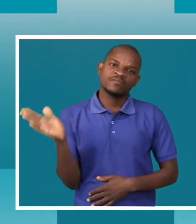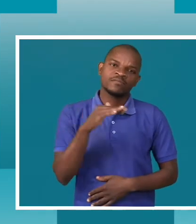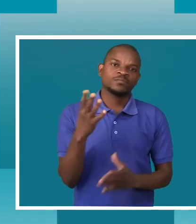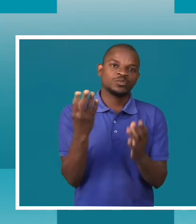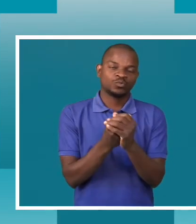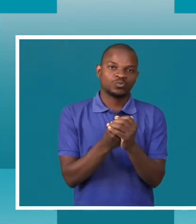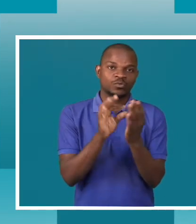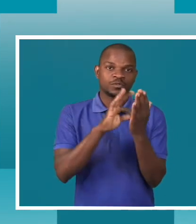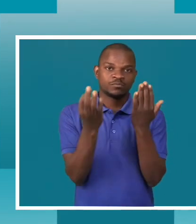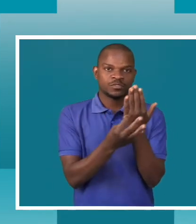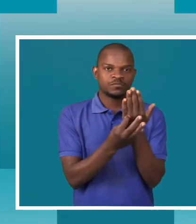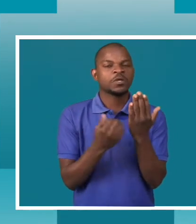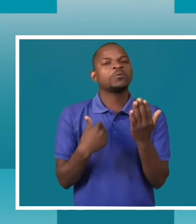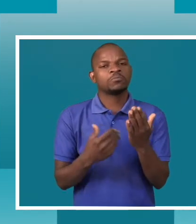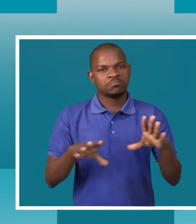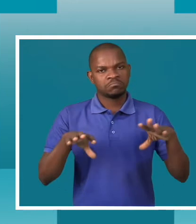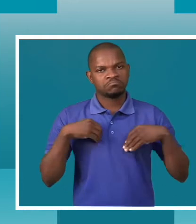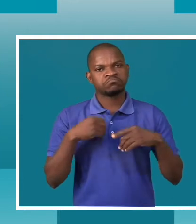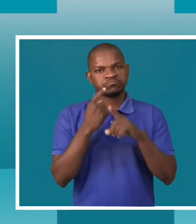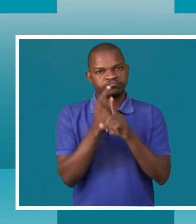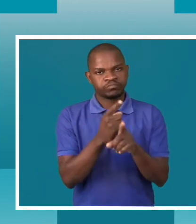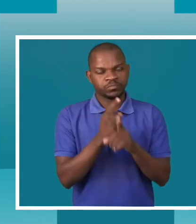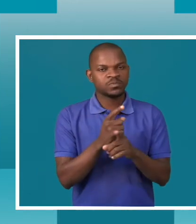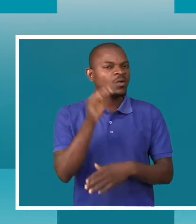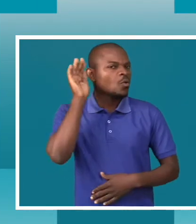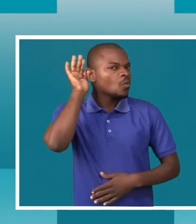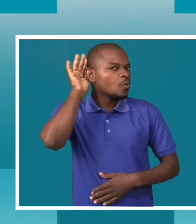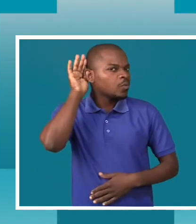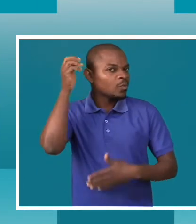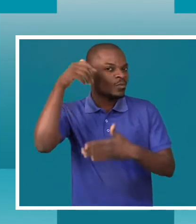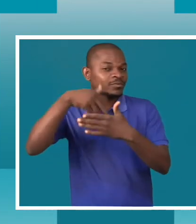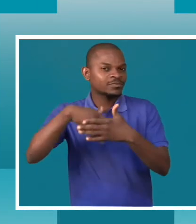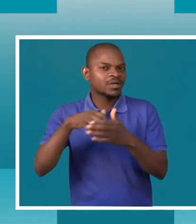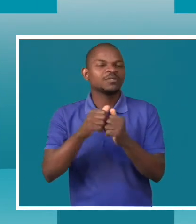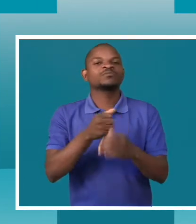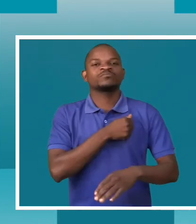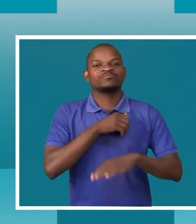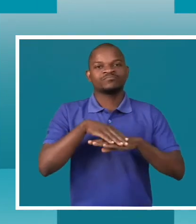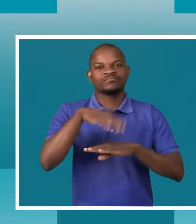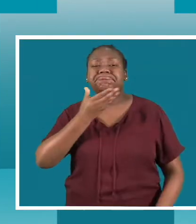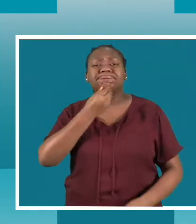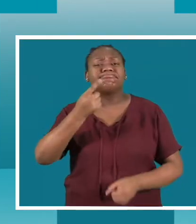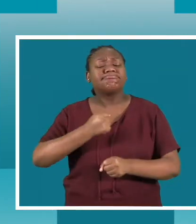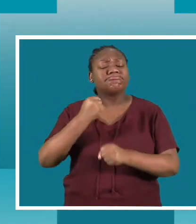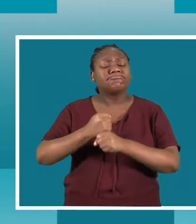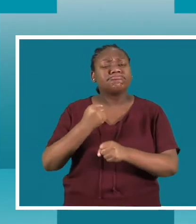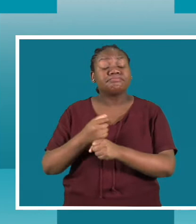para estar aqui. Estive aqui, pude ouvir mais disso e foi interessante.